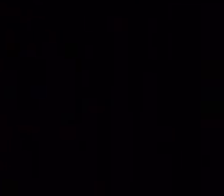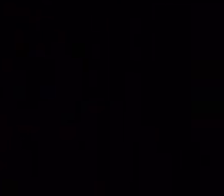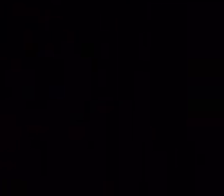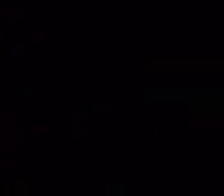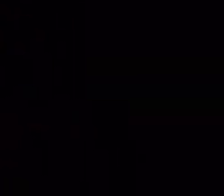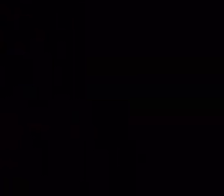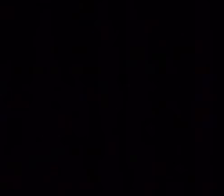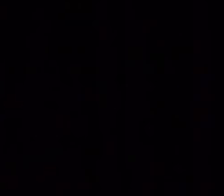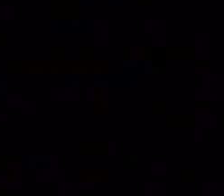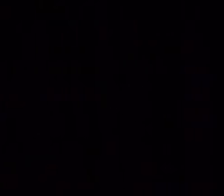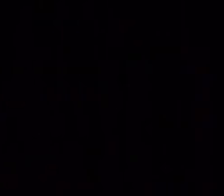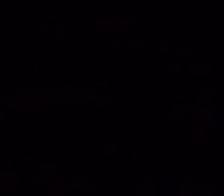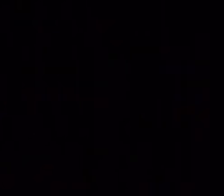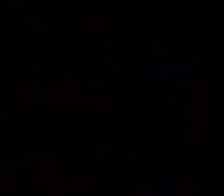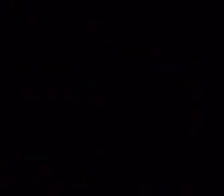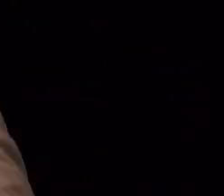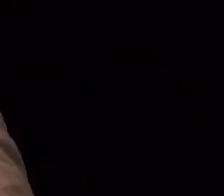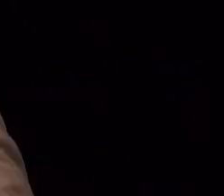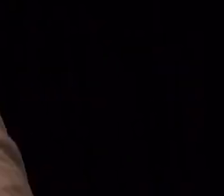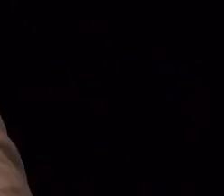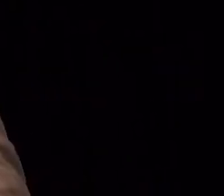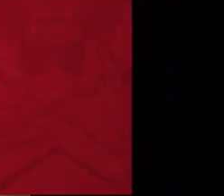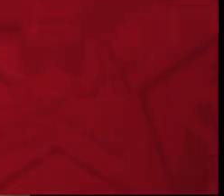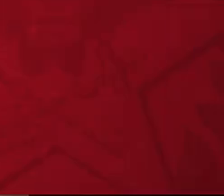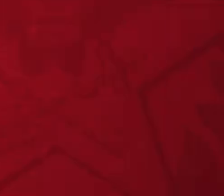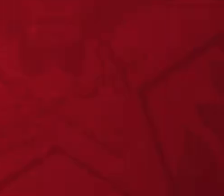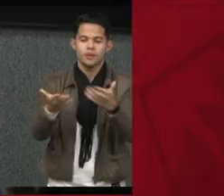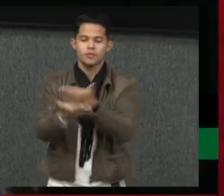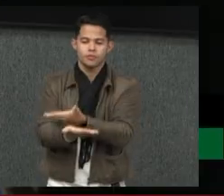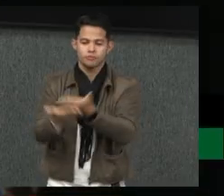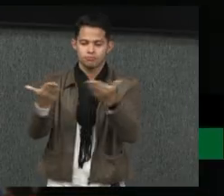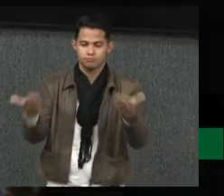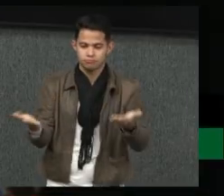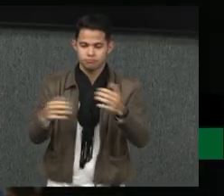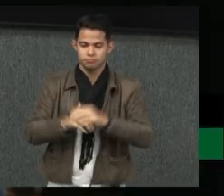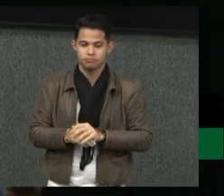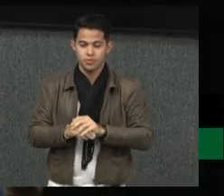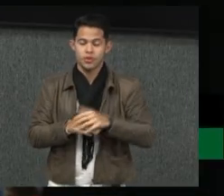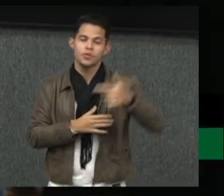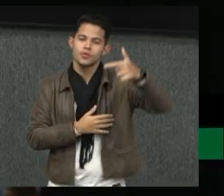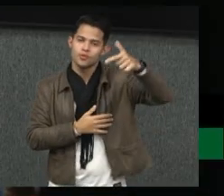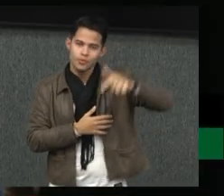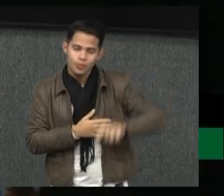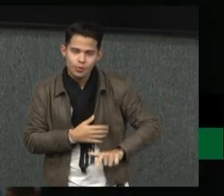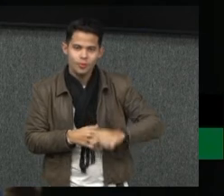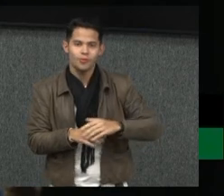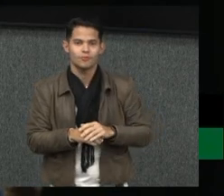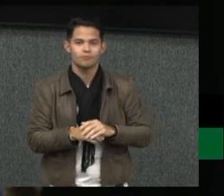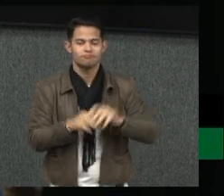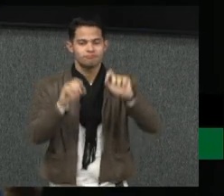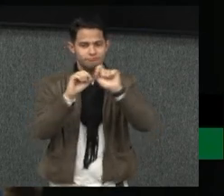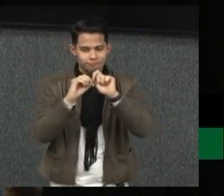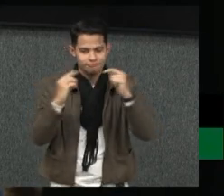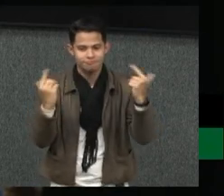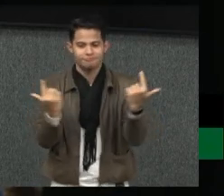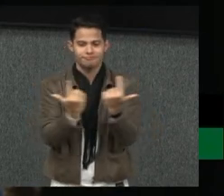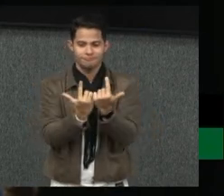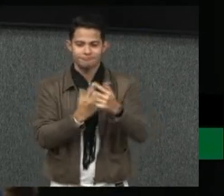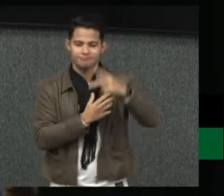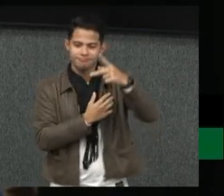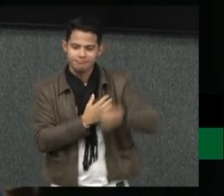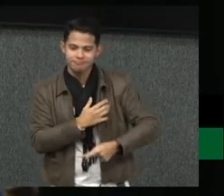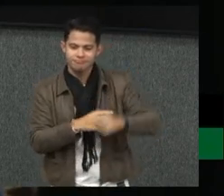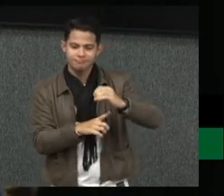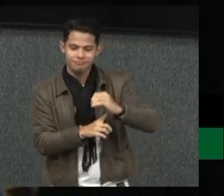Entre eles, os deputados Tiago Zilli e Mário Mota. Mais uma vez, a Assembleia Legislativa de Santa